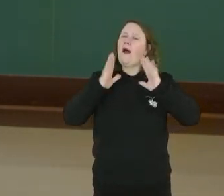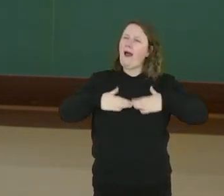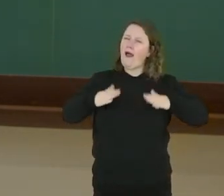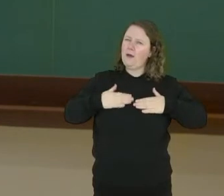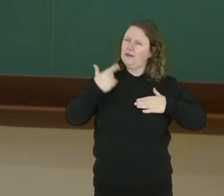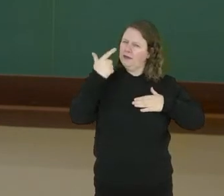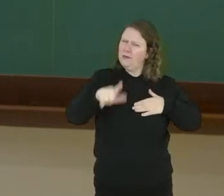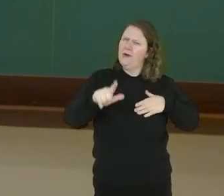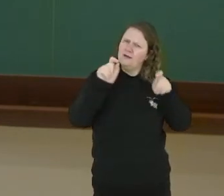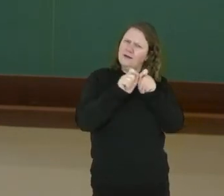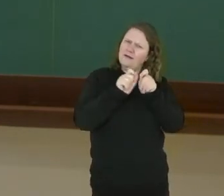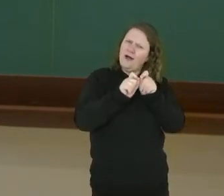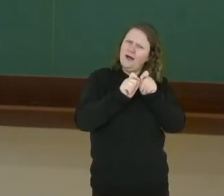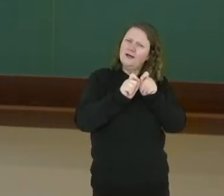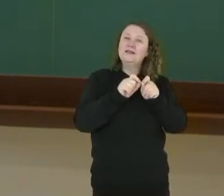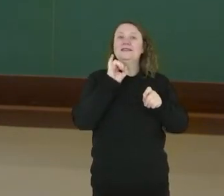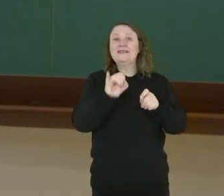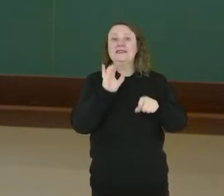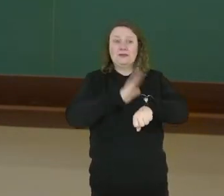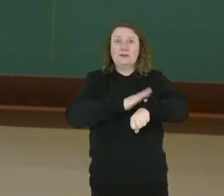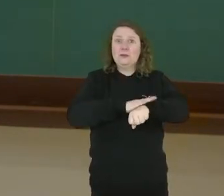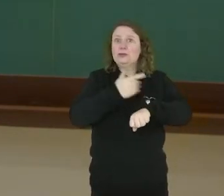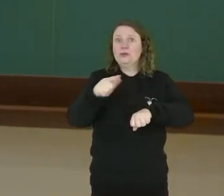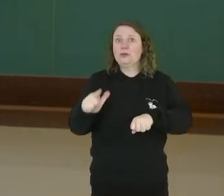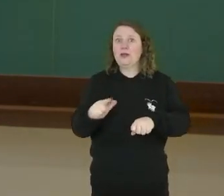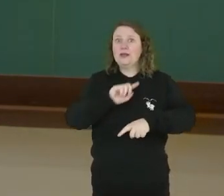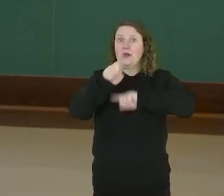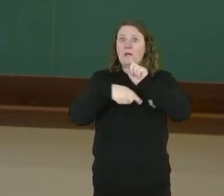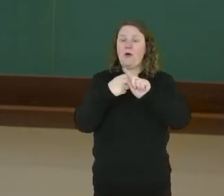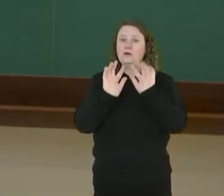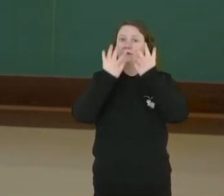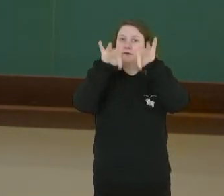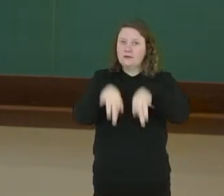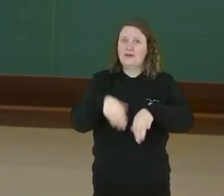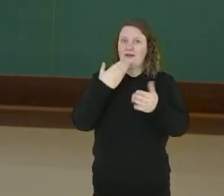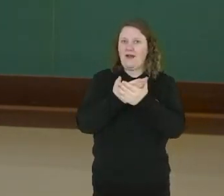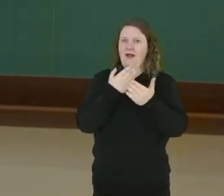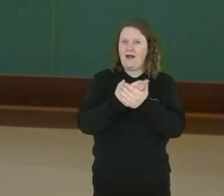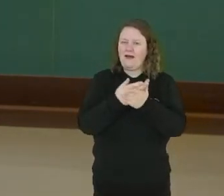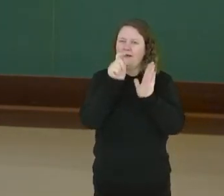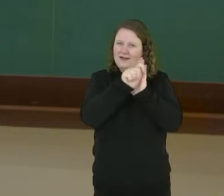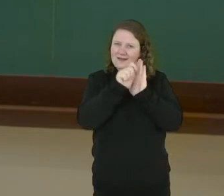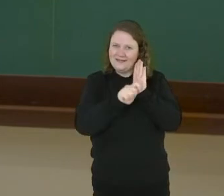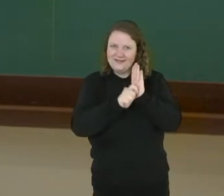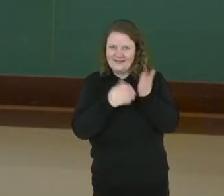escrever no seu caderno. Se não conseguiram fazer a lista toda, após o término vocês anotem lá.